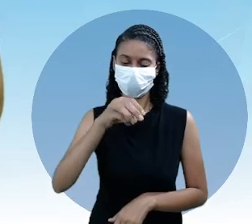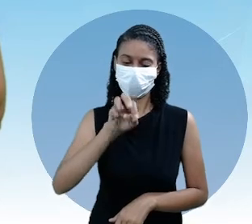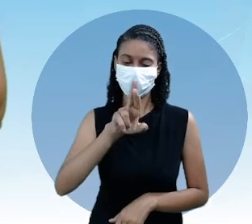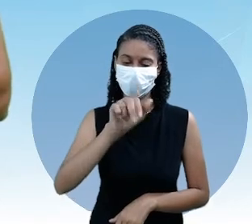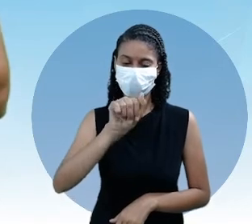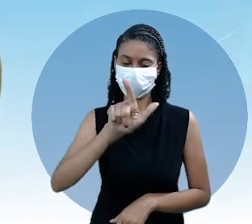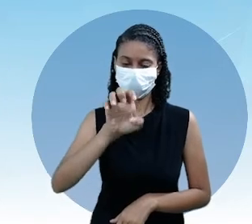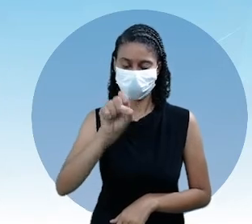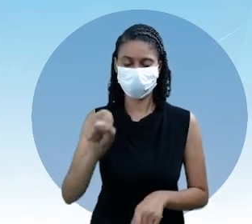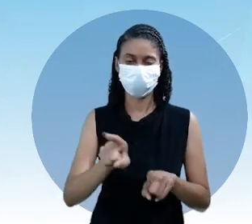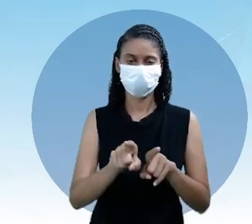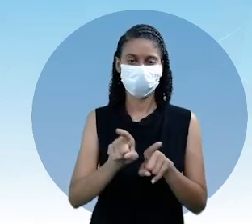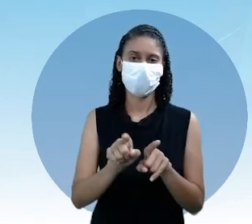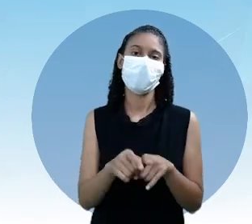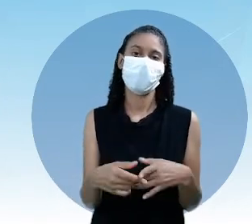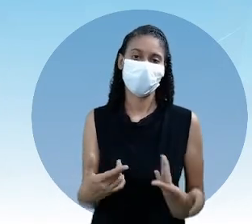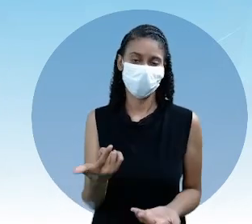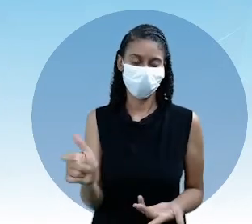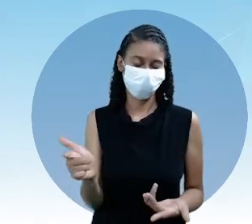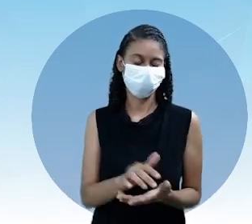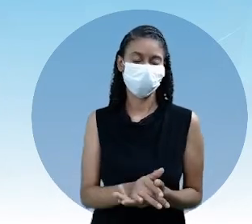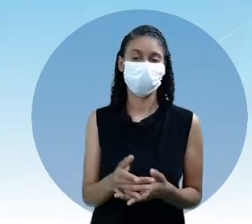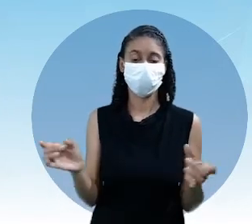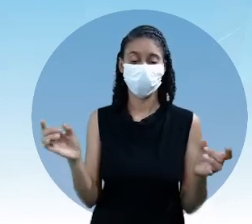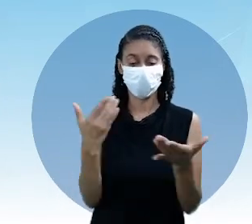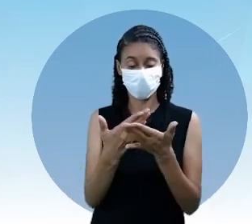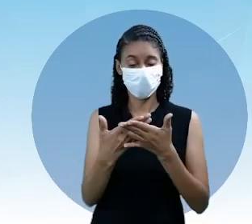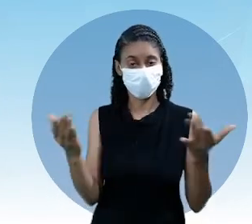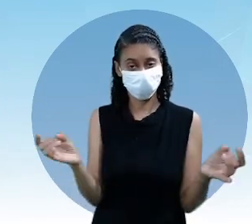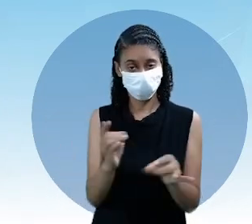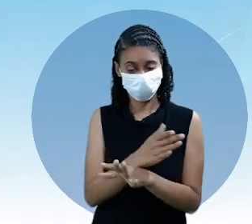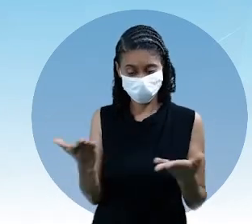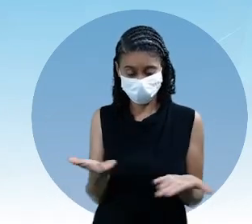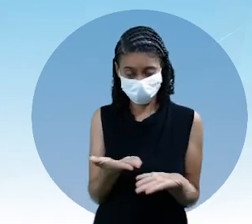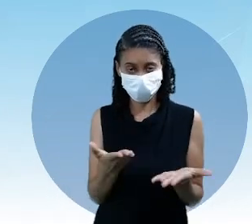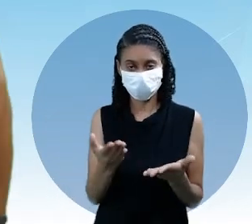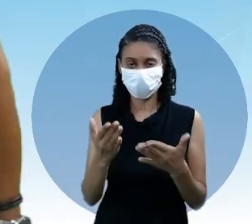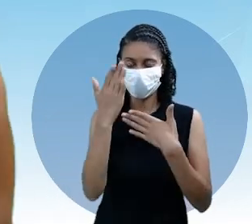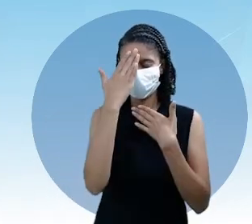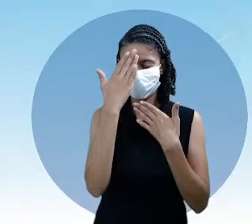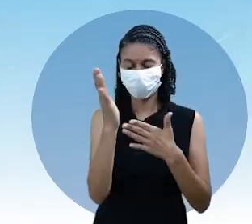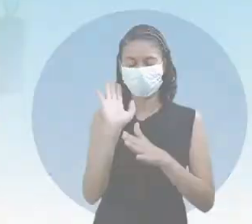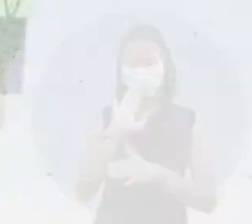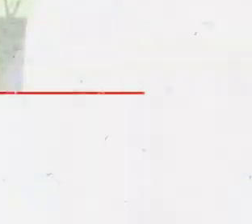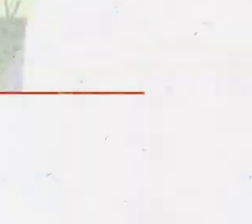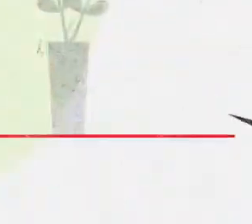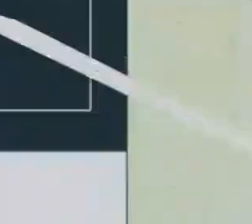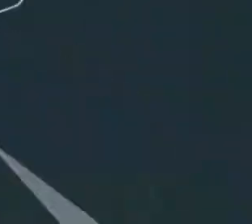movimentos. Então, pessoal, nossa aula fica por aqui. Muito obrigado e até a próxima.